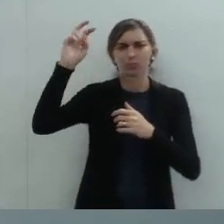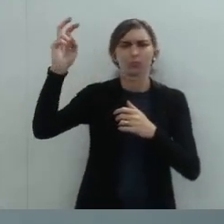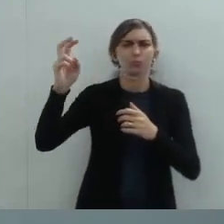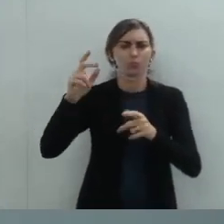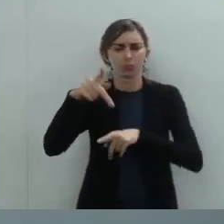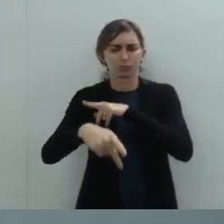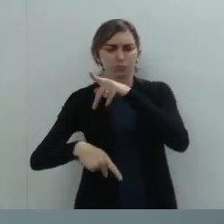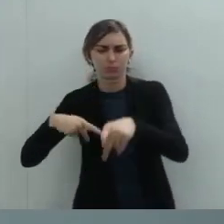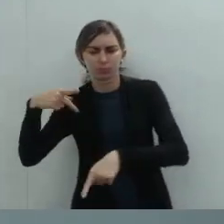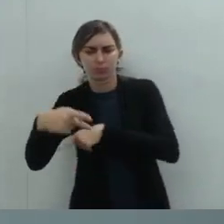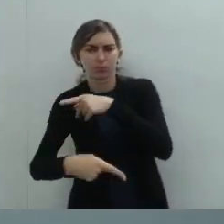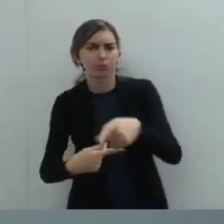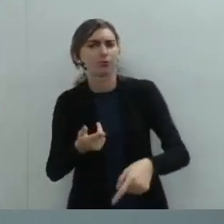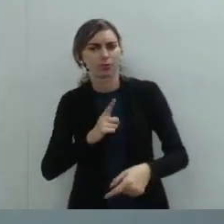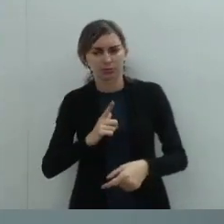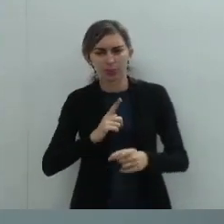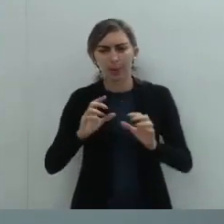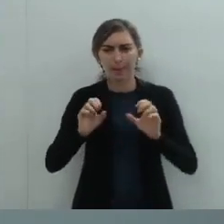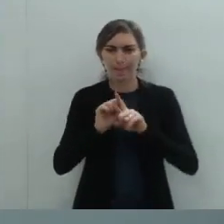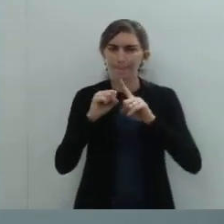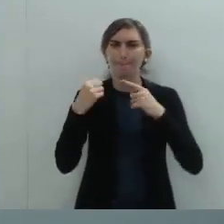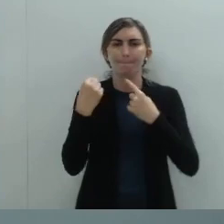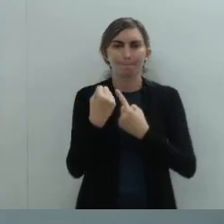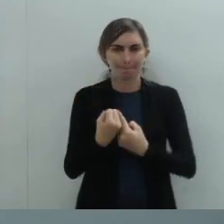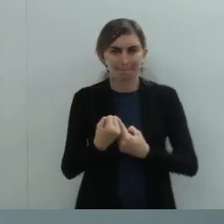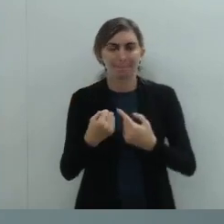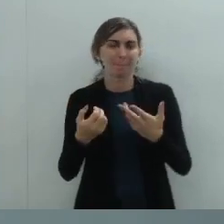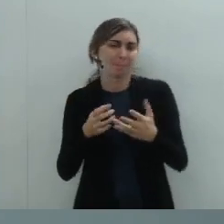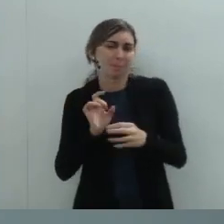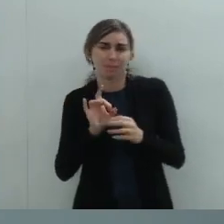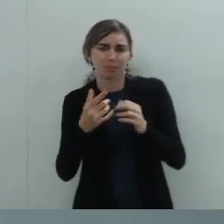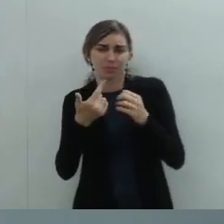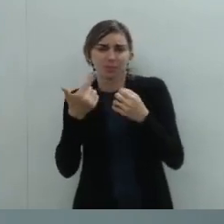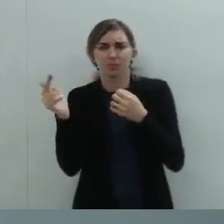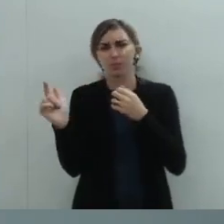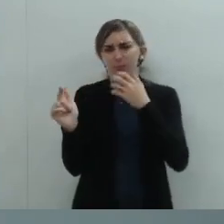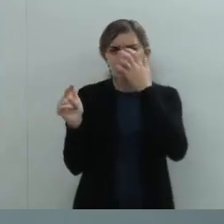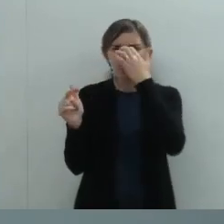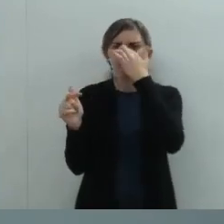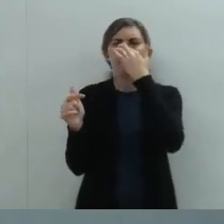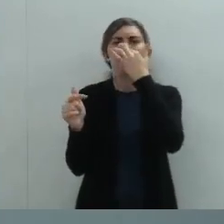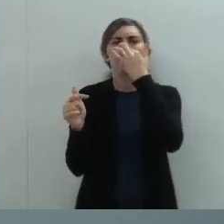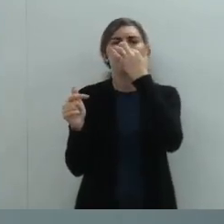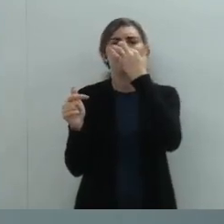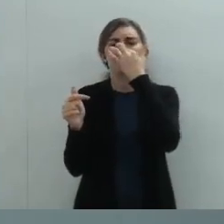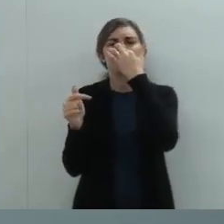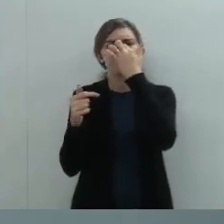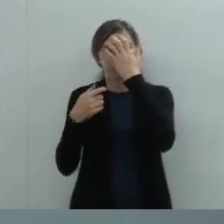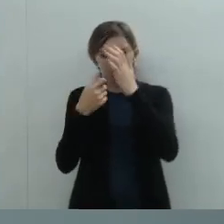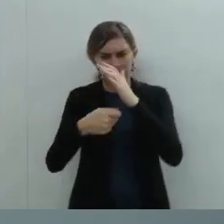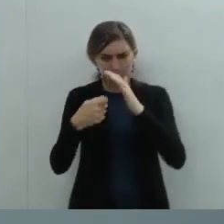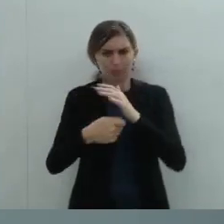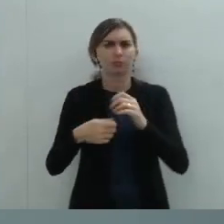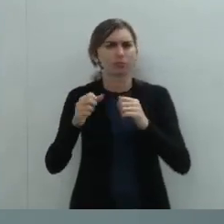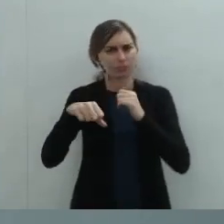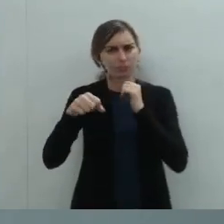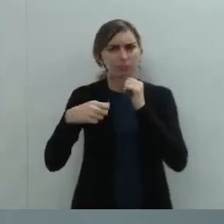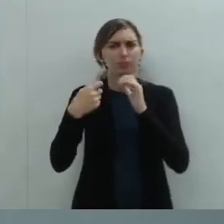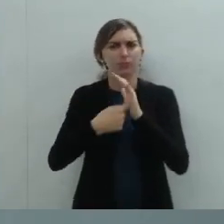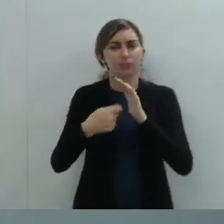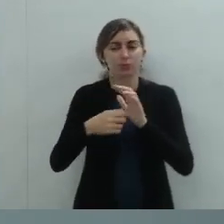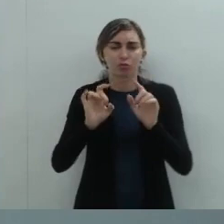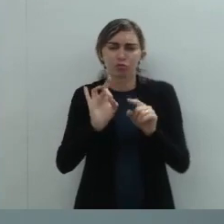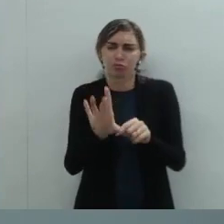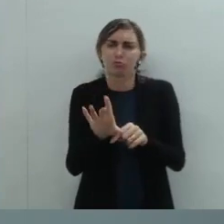um povo, tinha uma sociedade. Não simplesmente. Os outros, professor, não resistiram, não? Resistiram, sendo